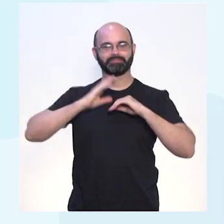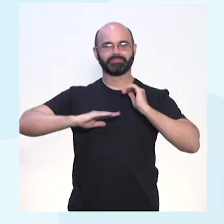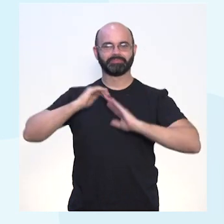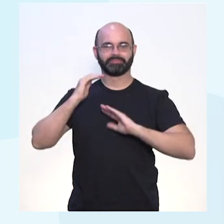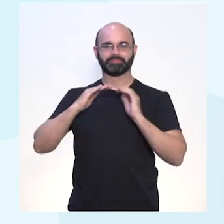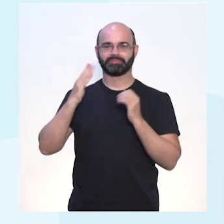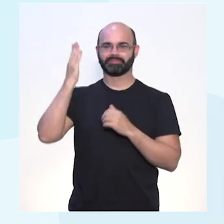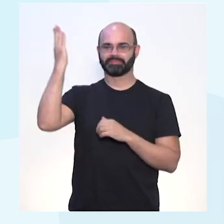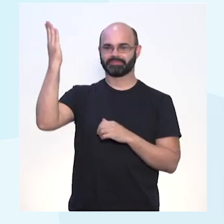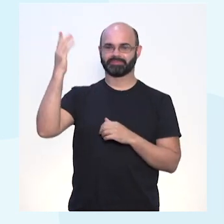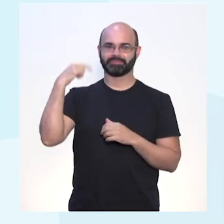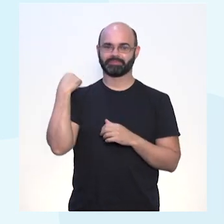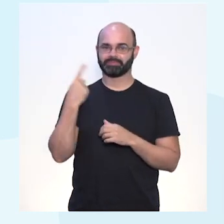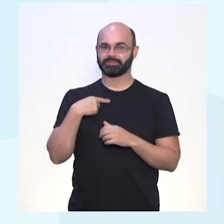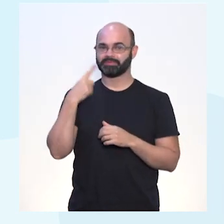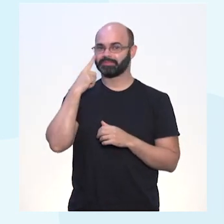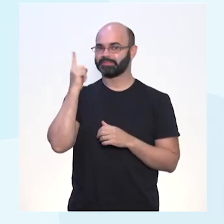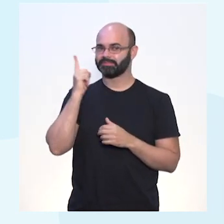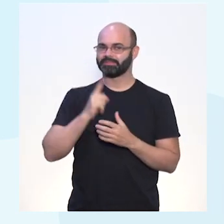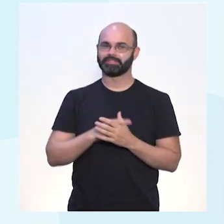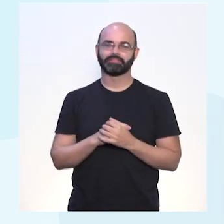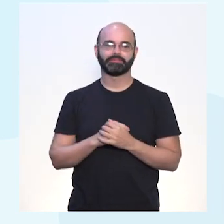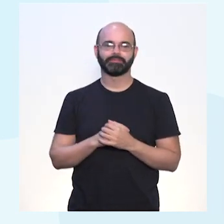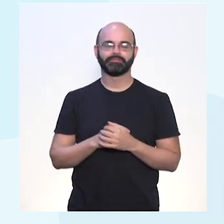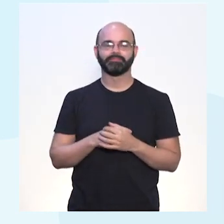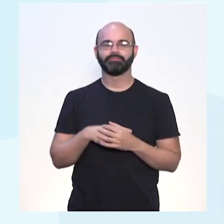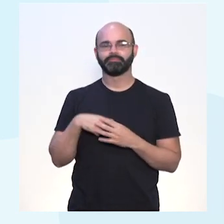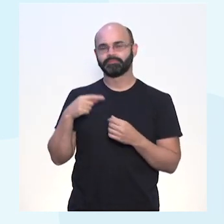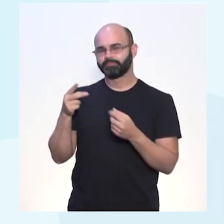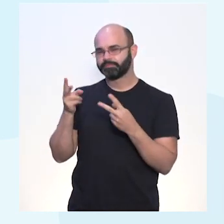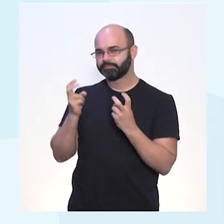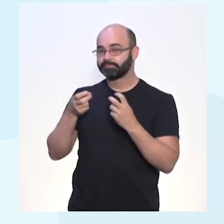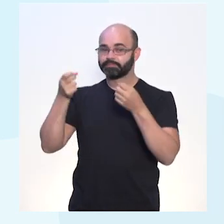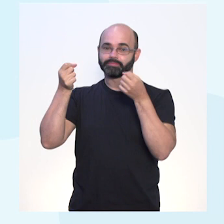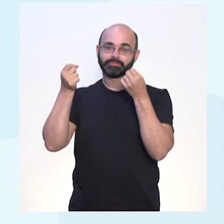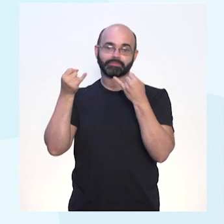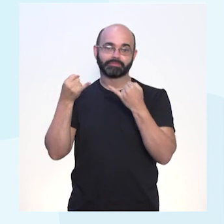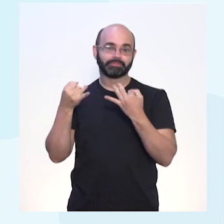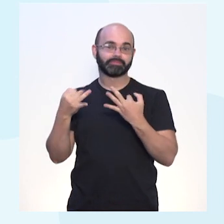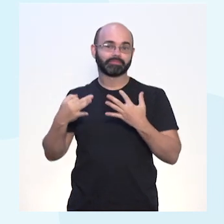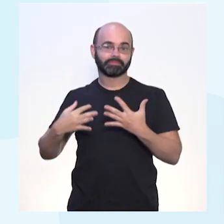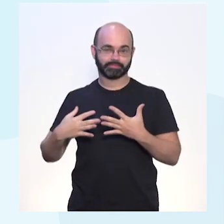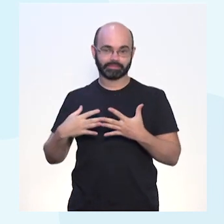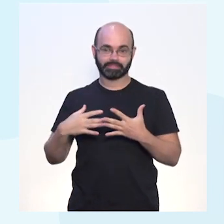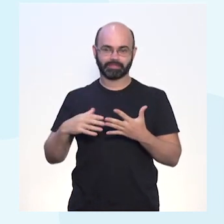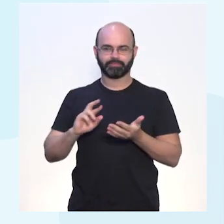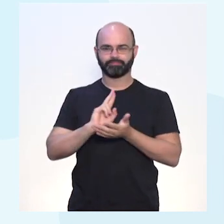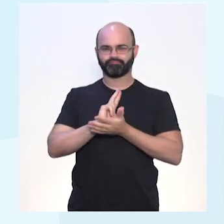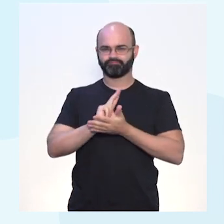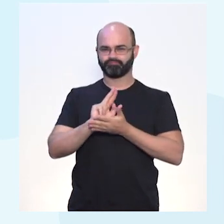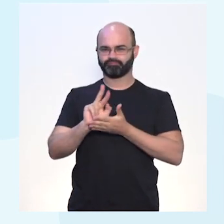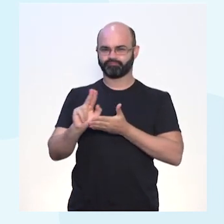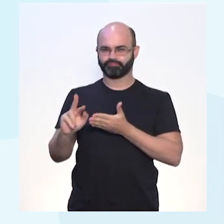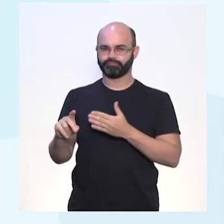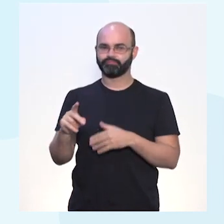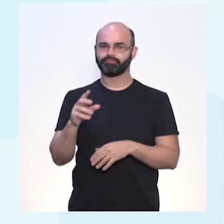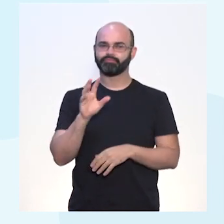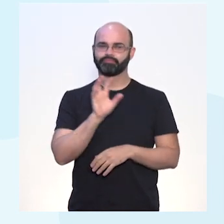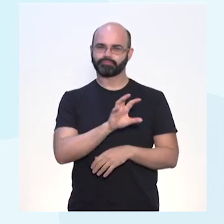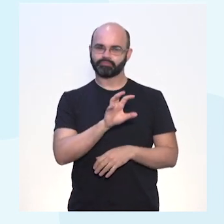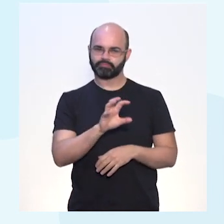aí, ó. Reconhecer e explicar como funcionam as variáveis de estado